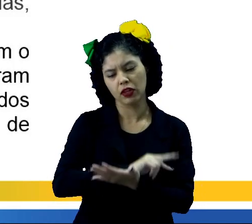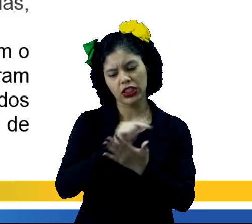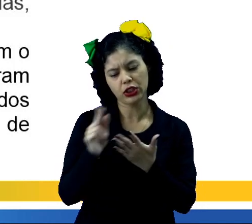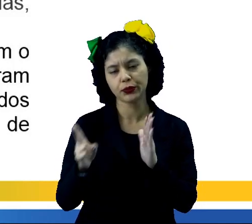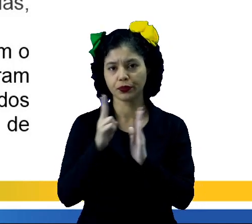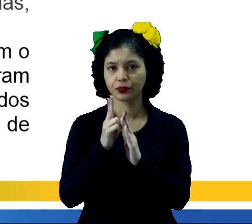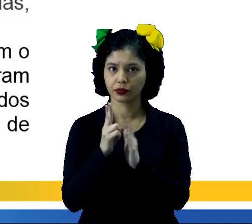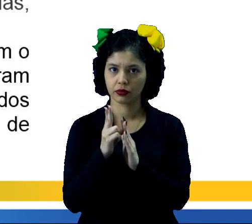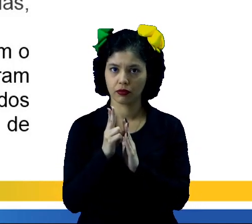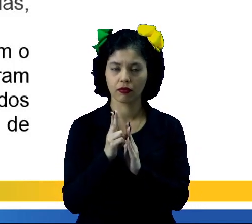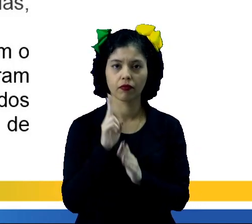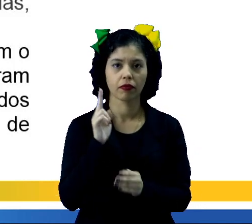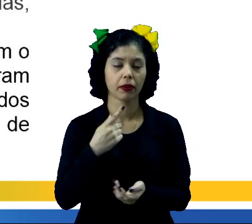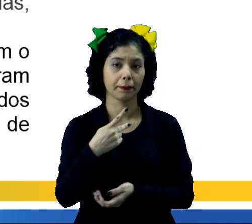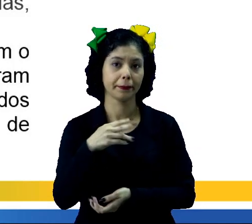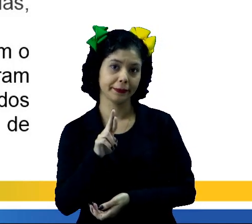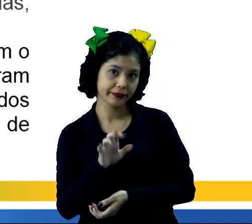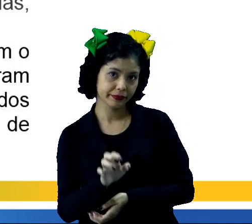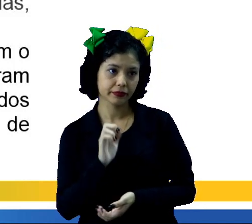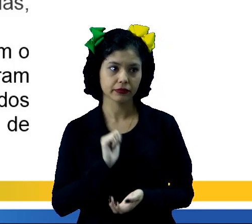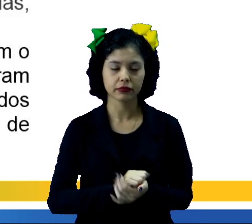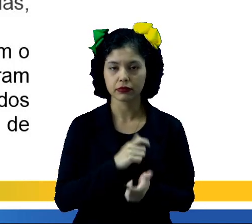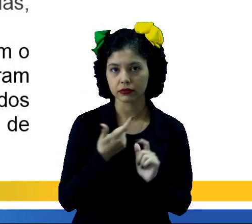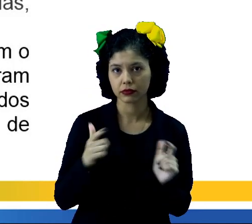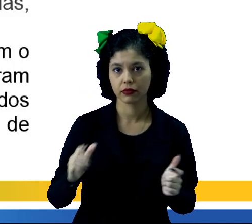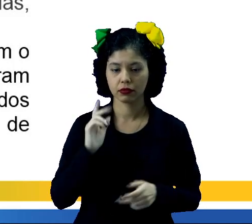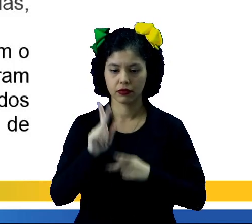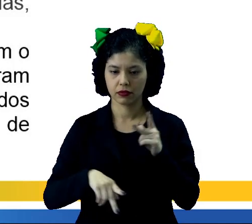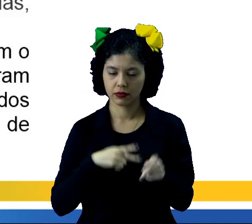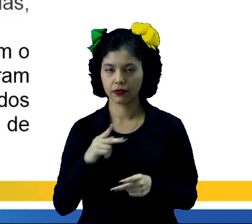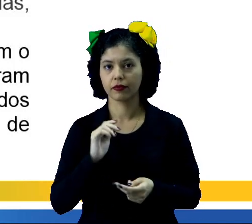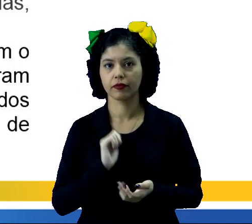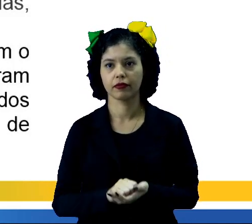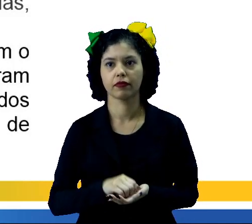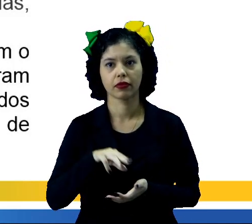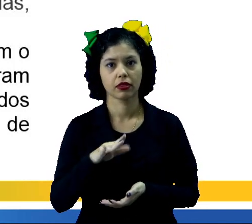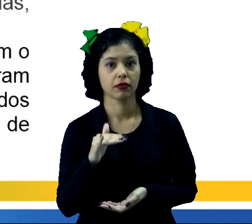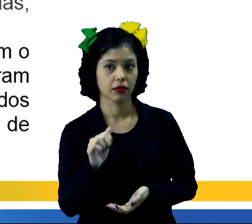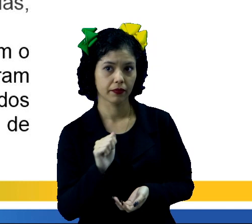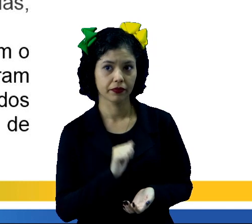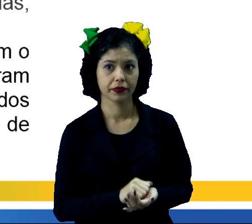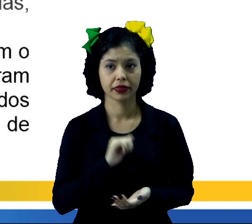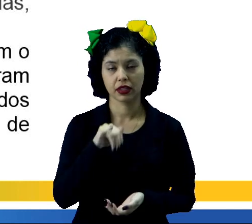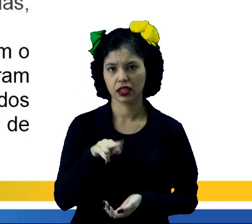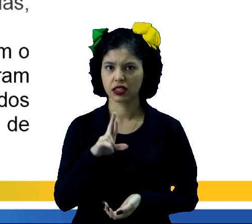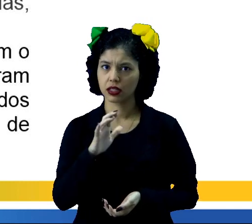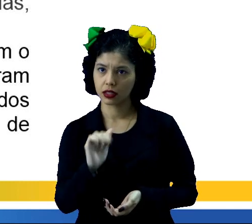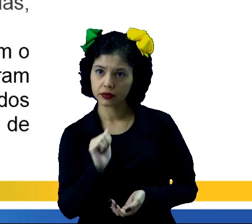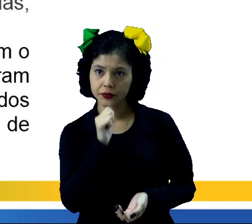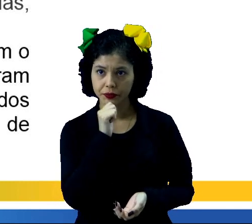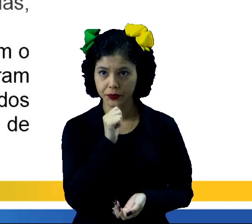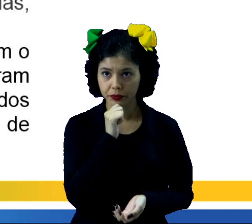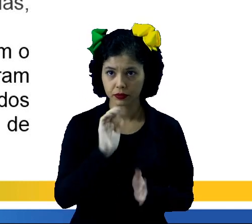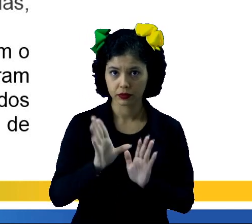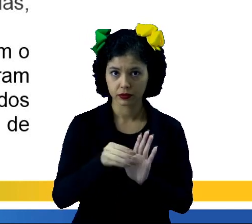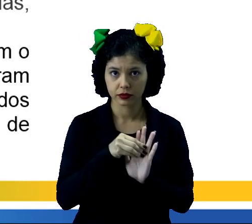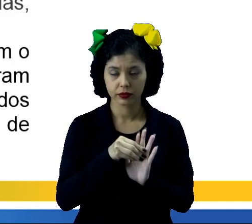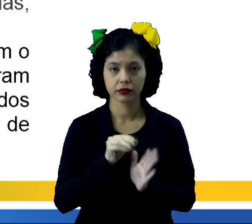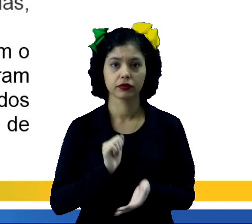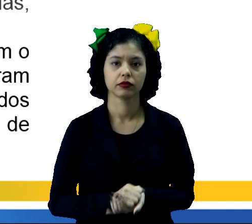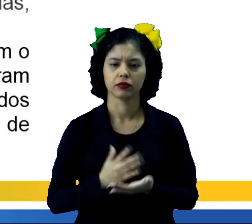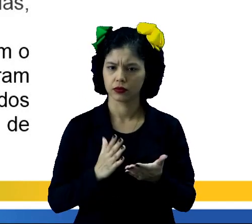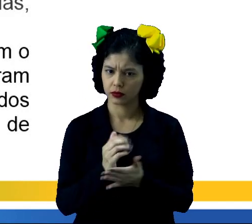diversos povos pré-colombianos, né, conhecidos como grandes civilizações, né, civilização maia, civilização inca. E aí você coloca, né, como